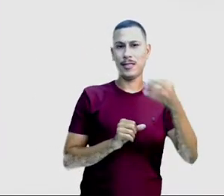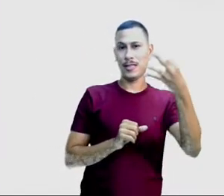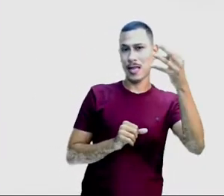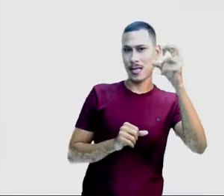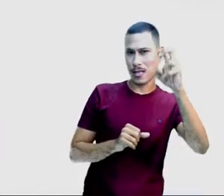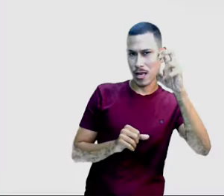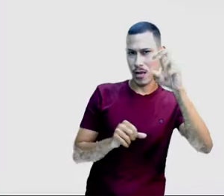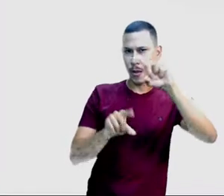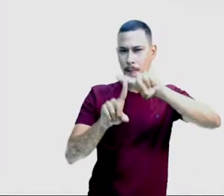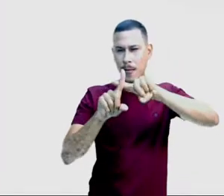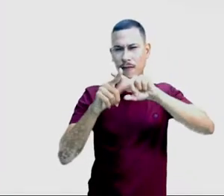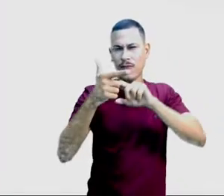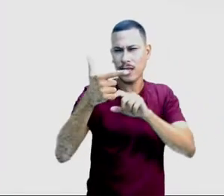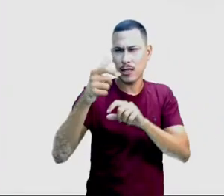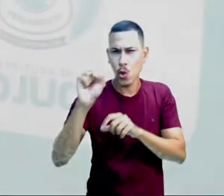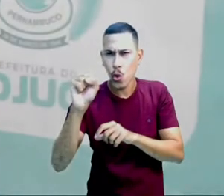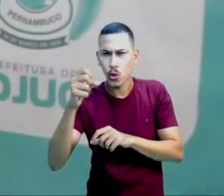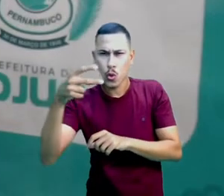é igual a